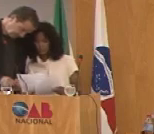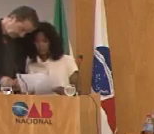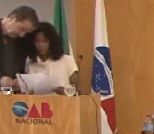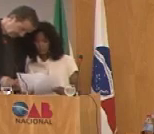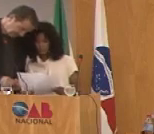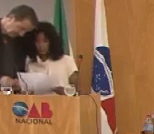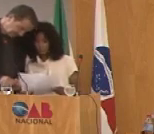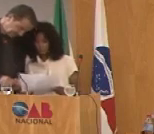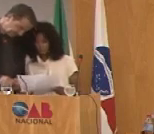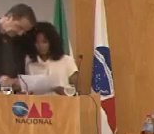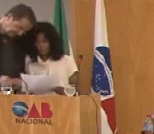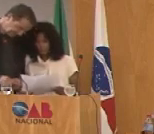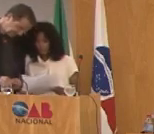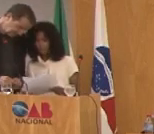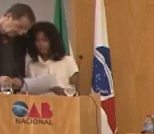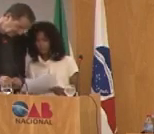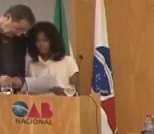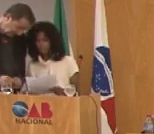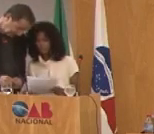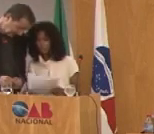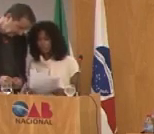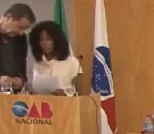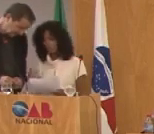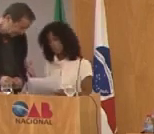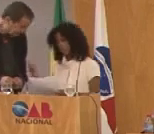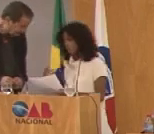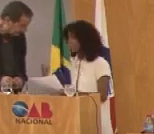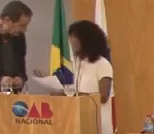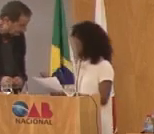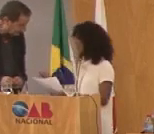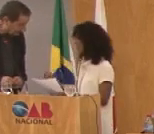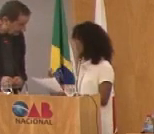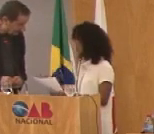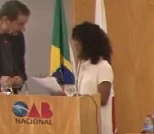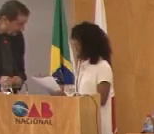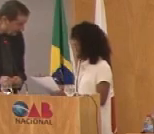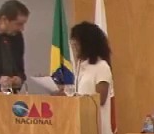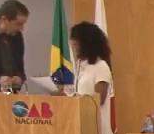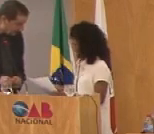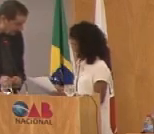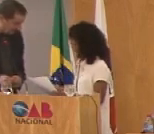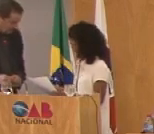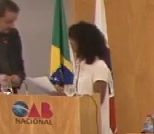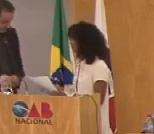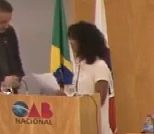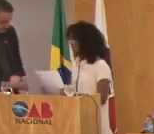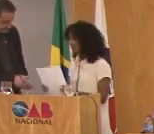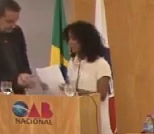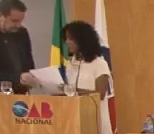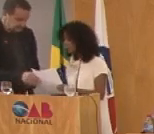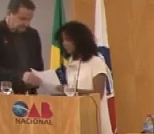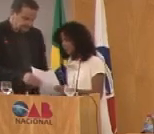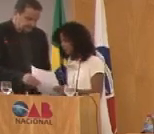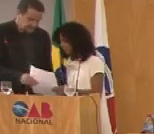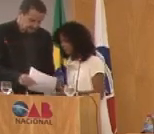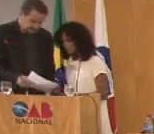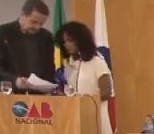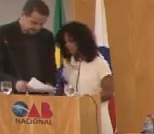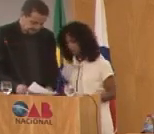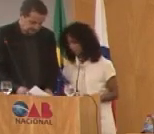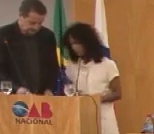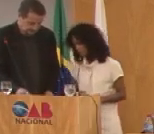no extermínio de jovens negros e, nas prisões sob o pretexto de guerra às